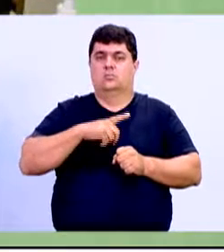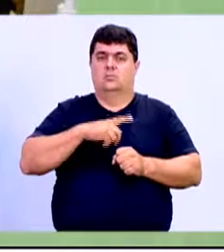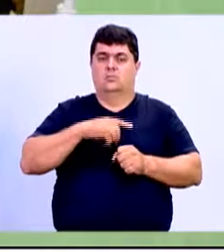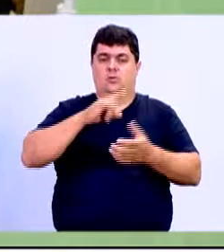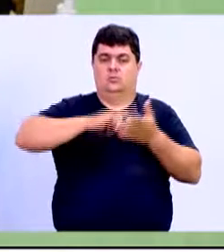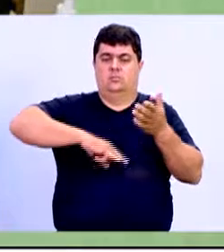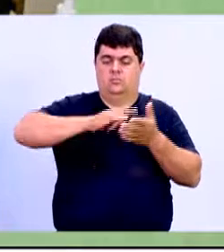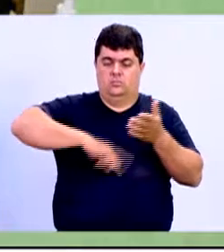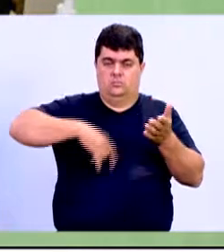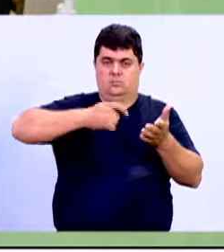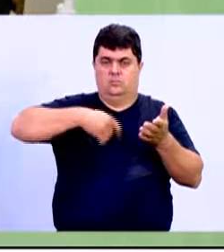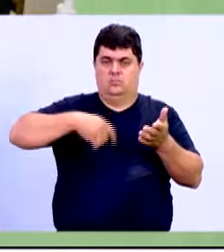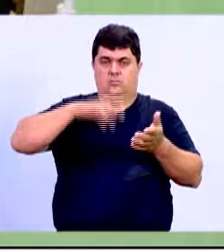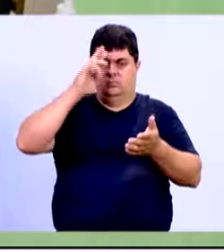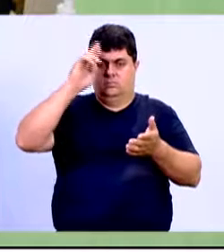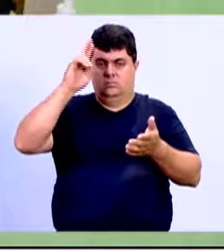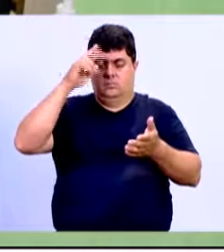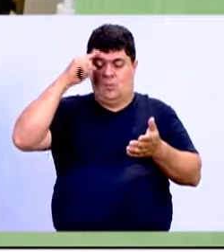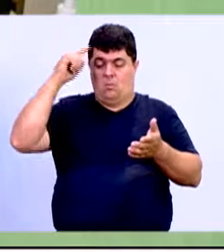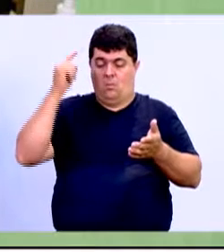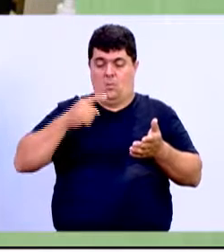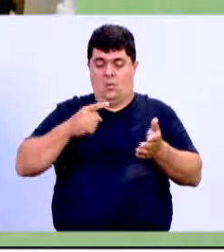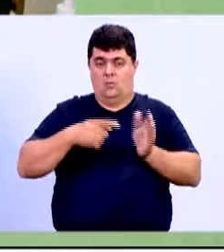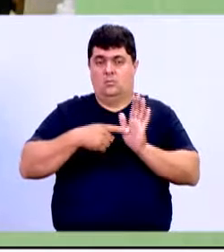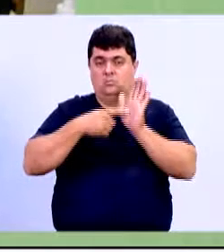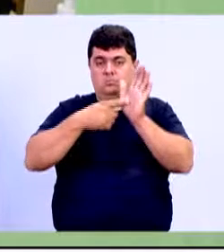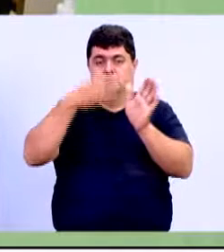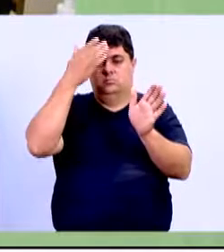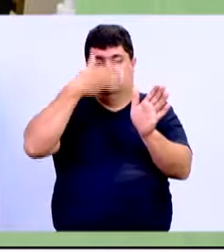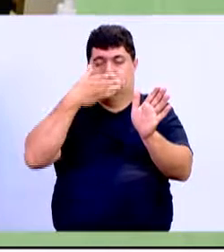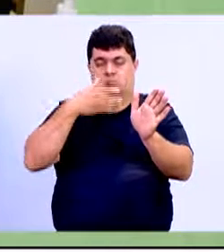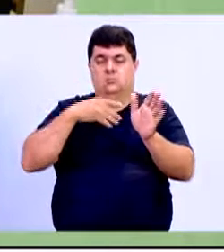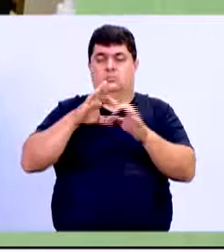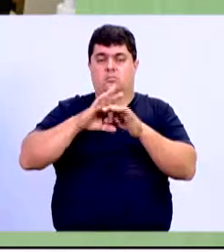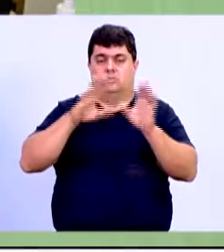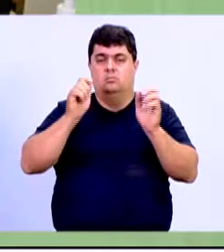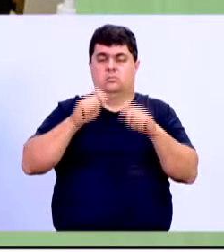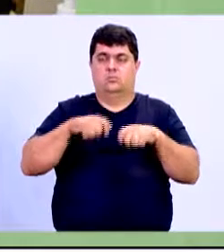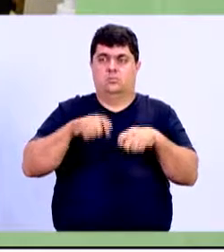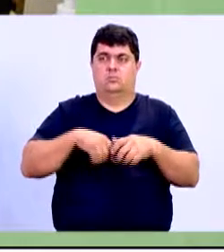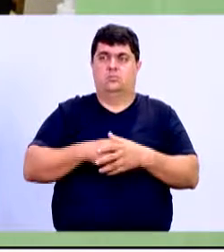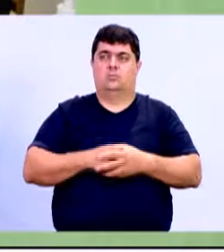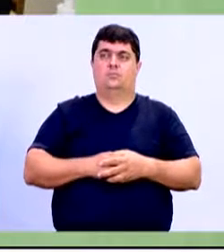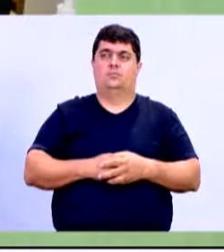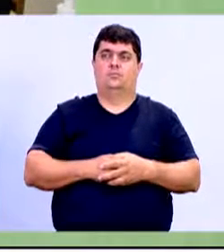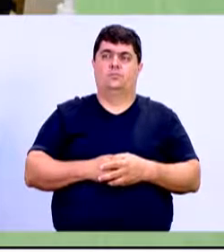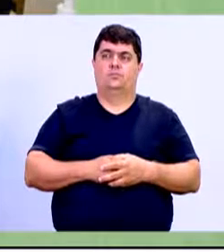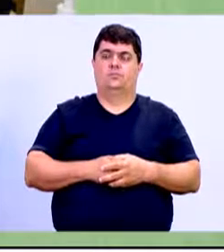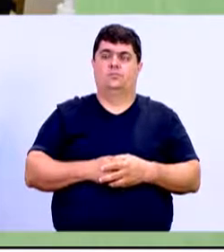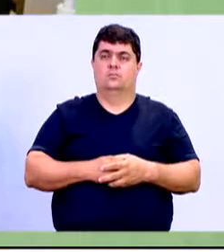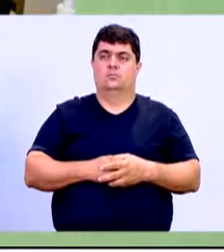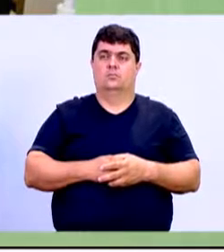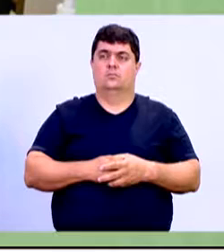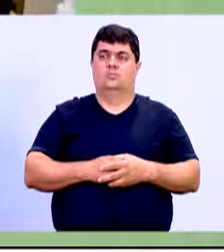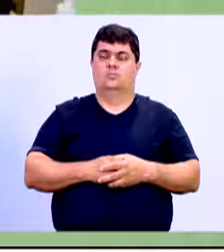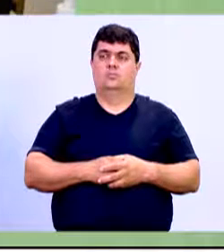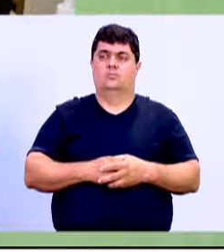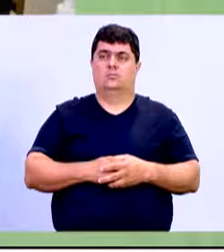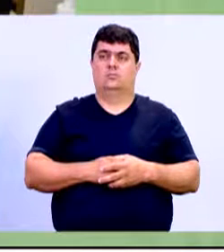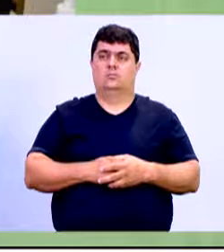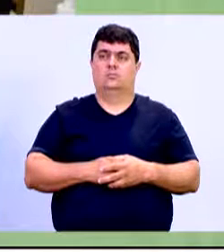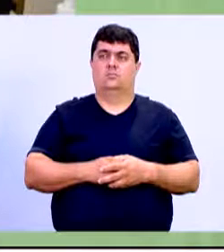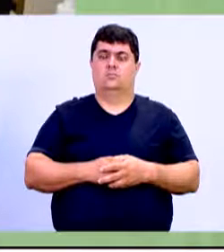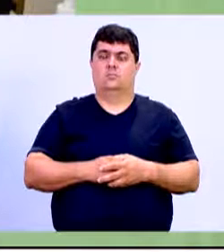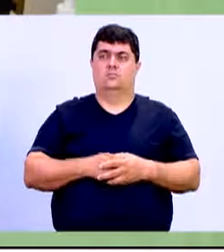com um documento por escrito do seu chefe, da chefia imediata, dando autorização, permissão para que ele possa acessar os sistemas.